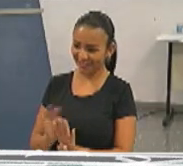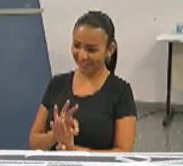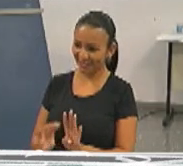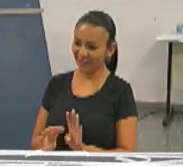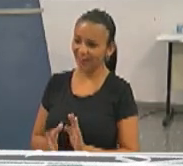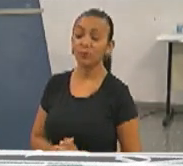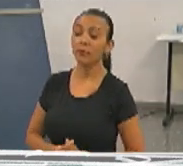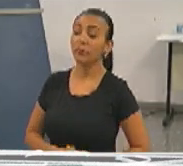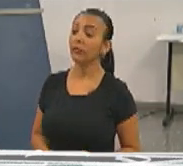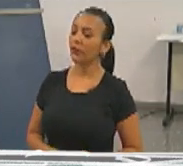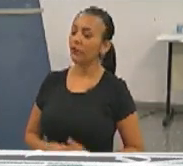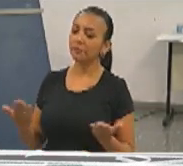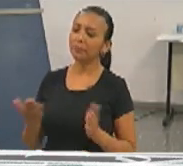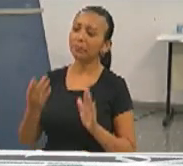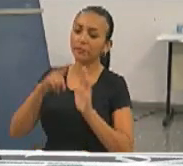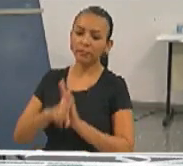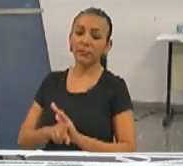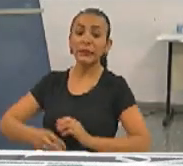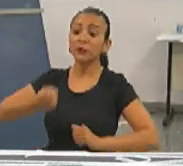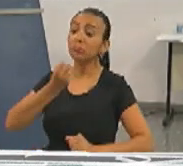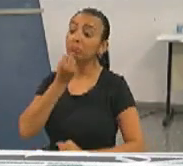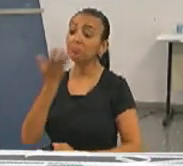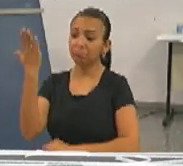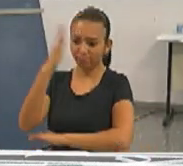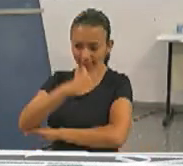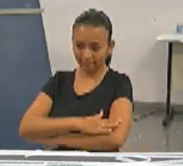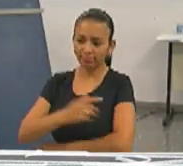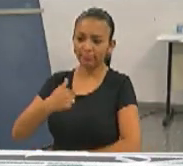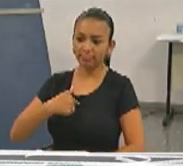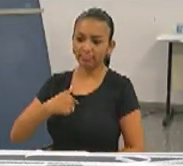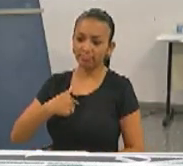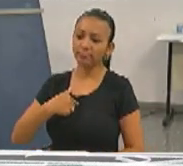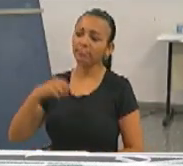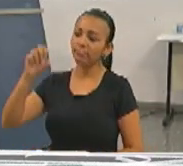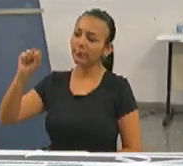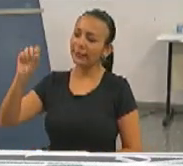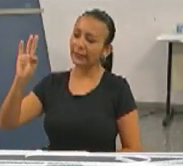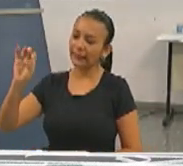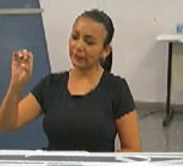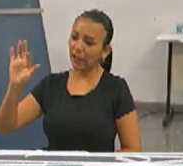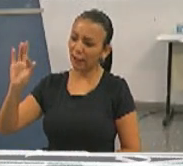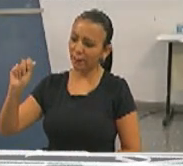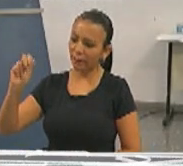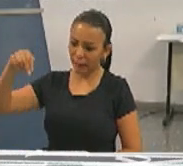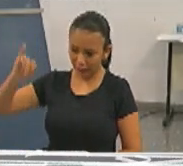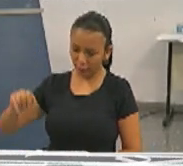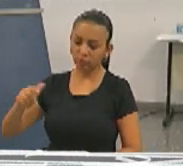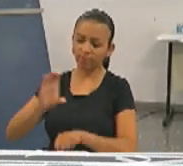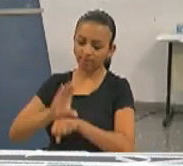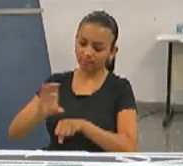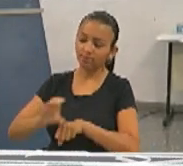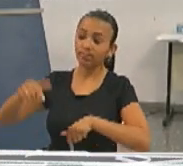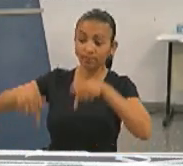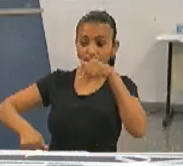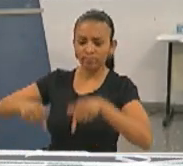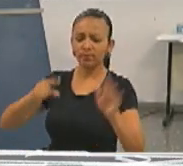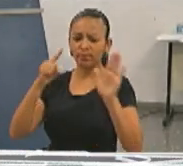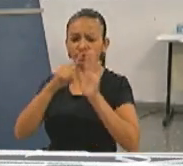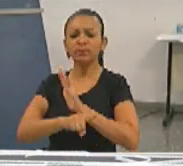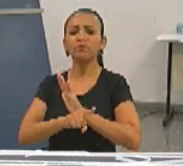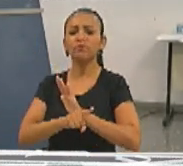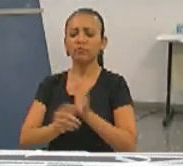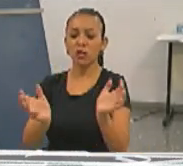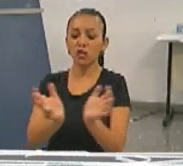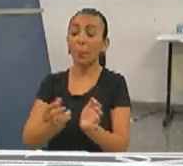Um minuto. Boa tarde, eu sou Stephanie Tayara, sou do curso de Química, e a minha pergunta vai para a